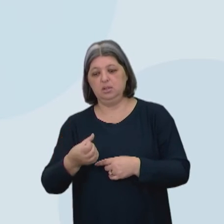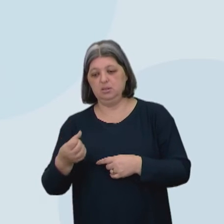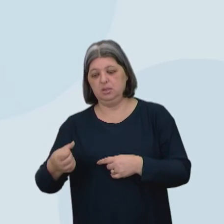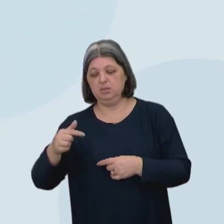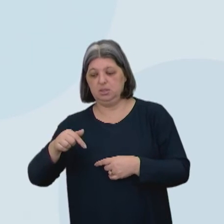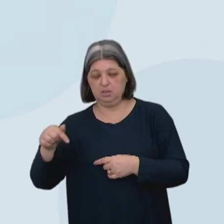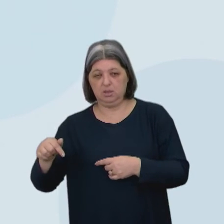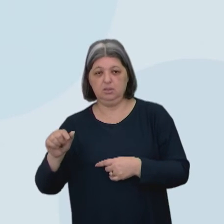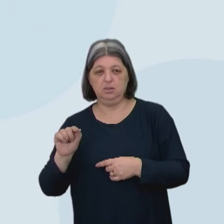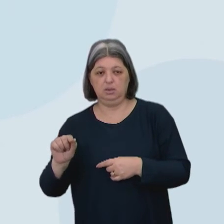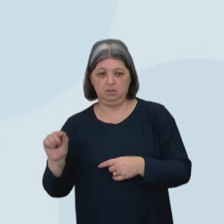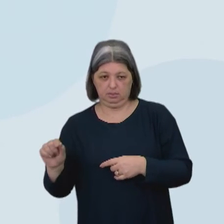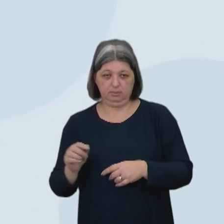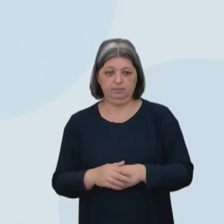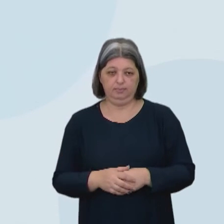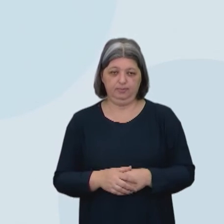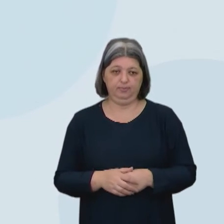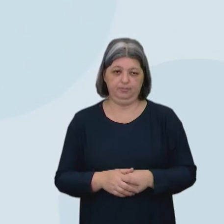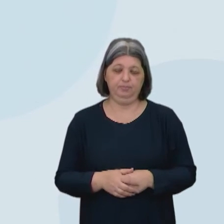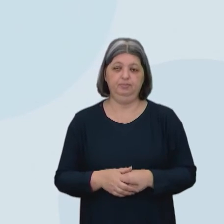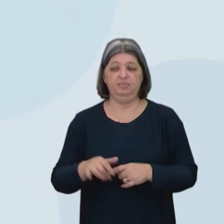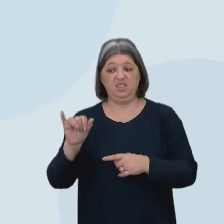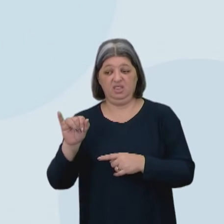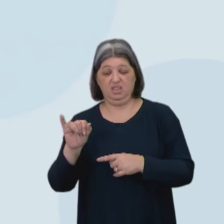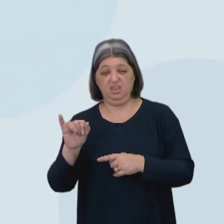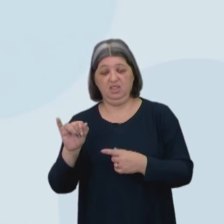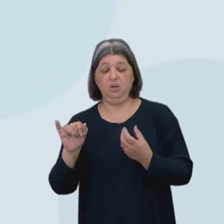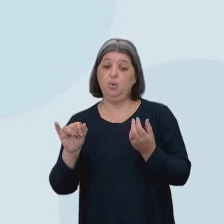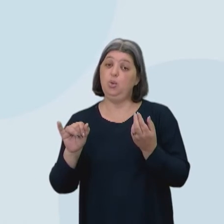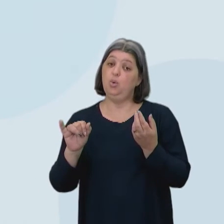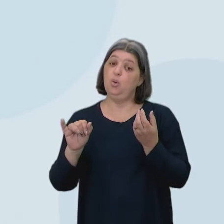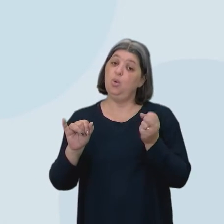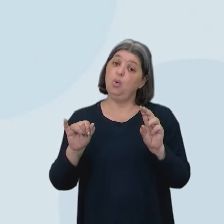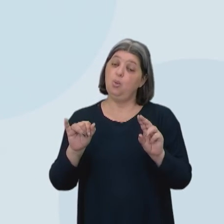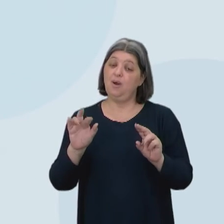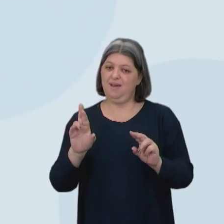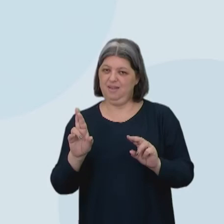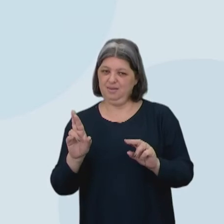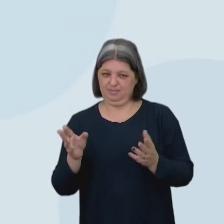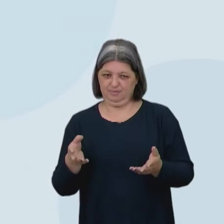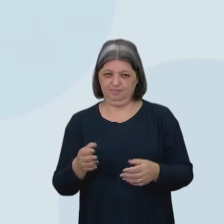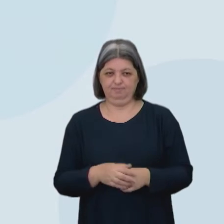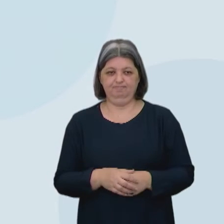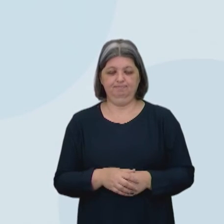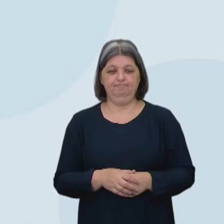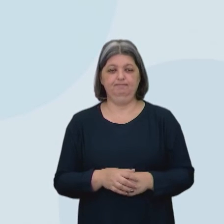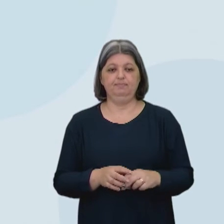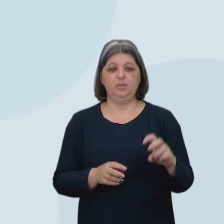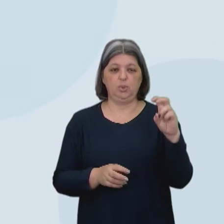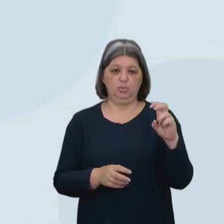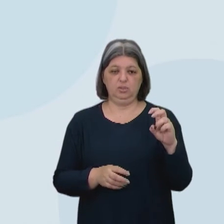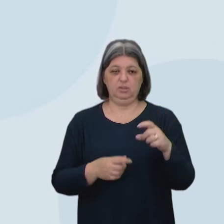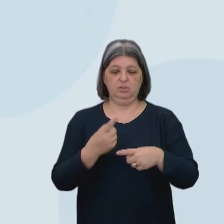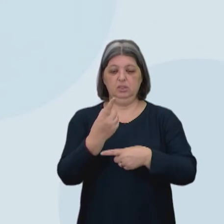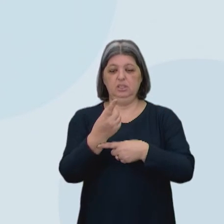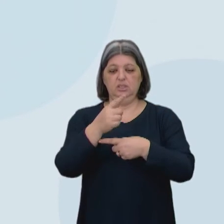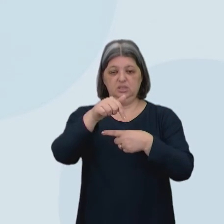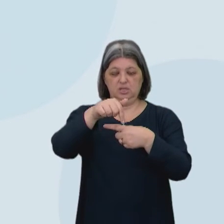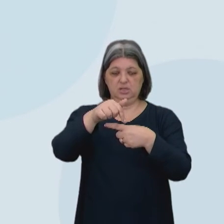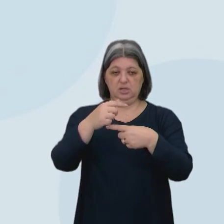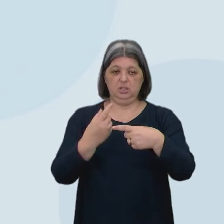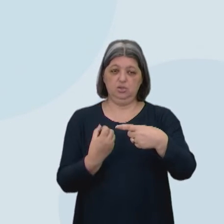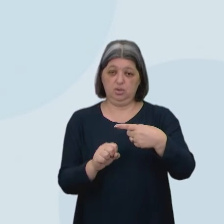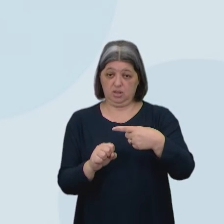0,11223344556677. Racional ou irracional? E o último. 17 oitavos. Racional